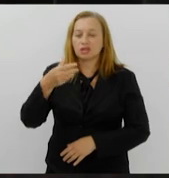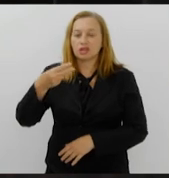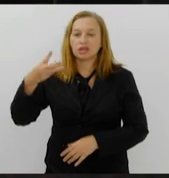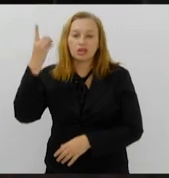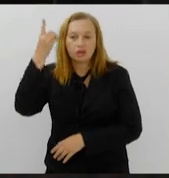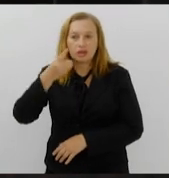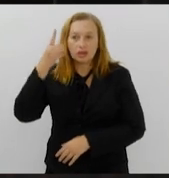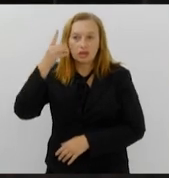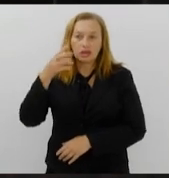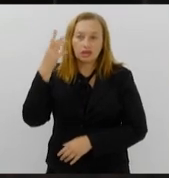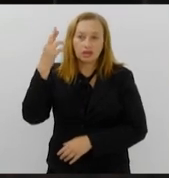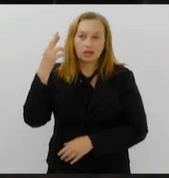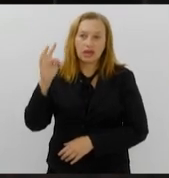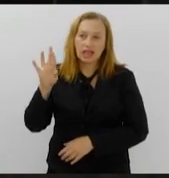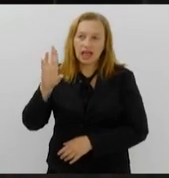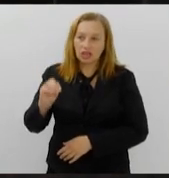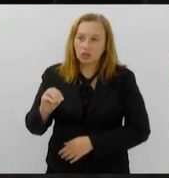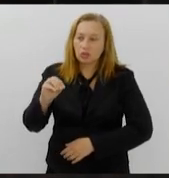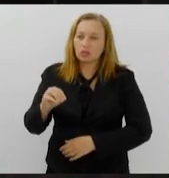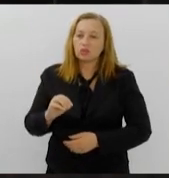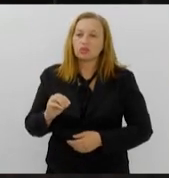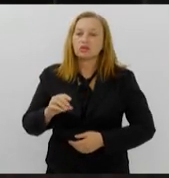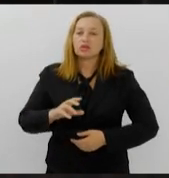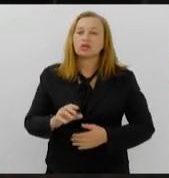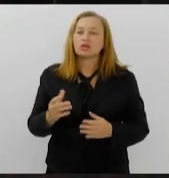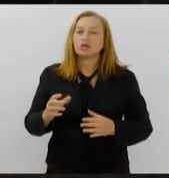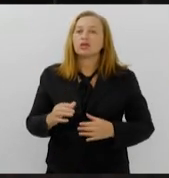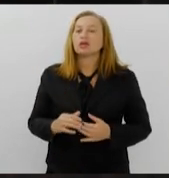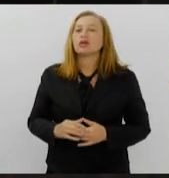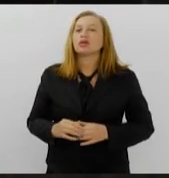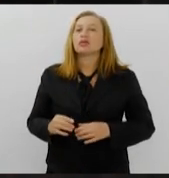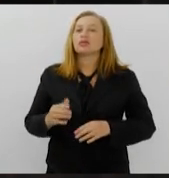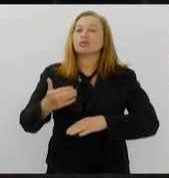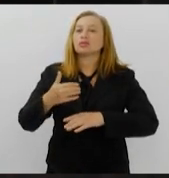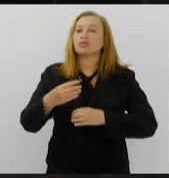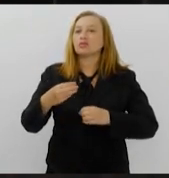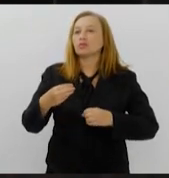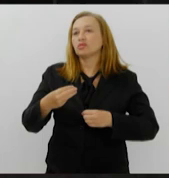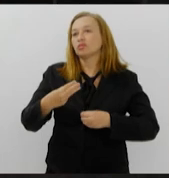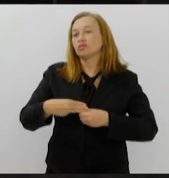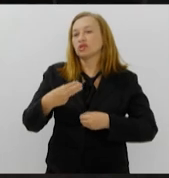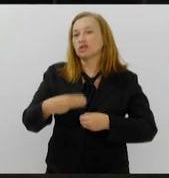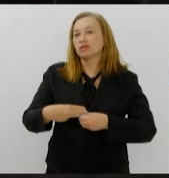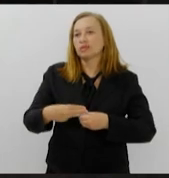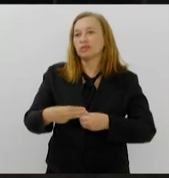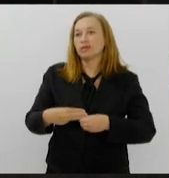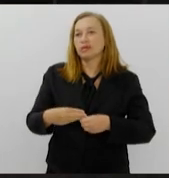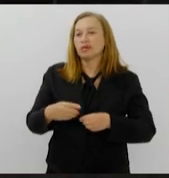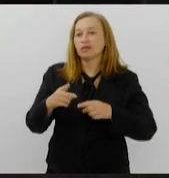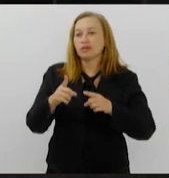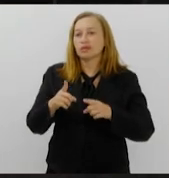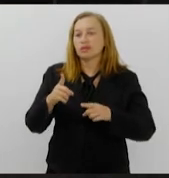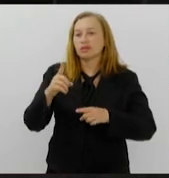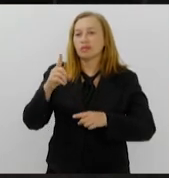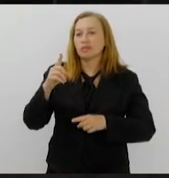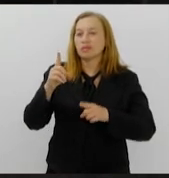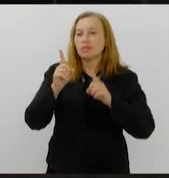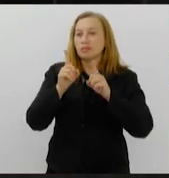autoria do deputado Renato Machado, que declara o município de Maricá como a capital da